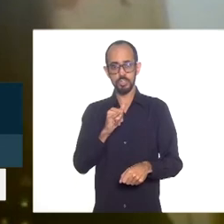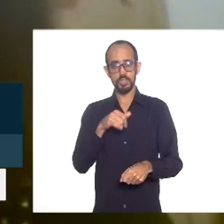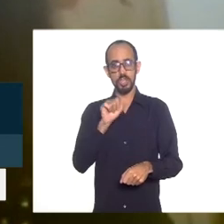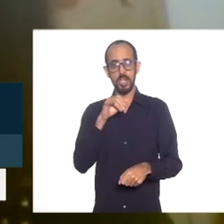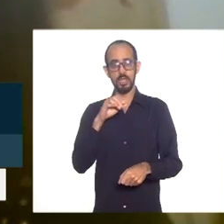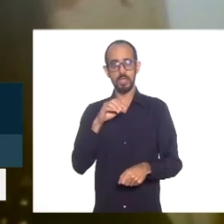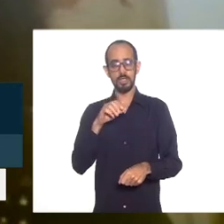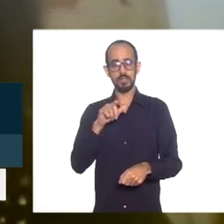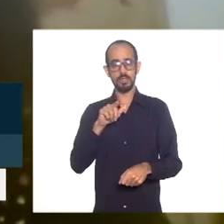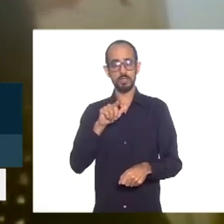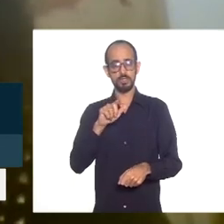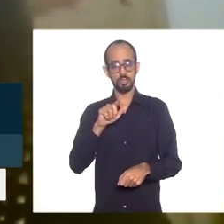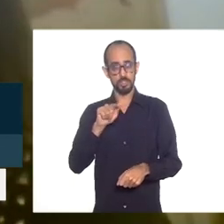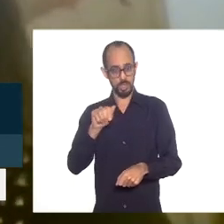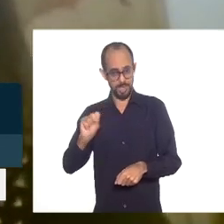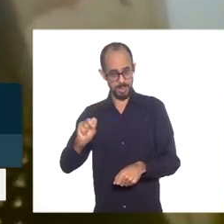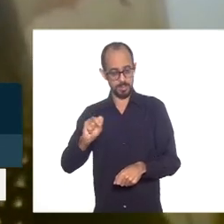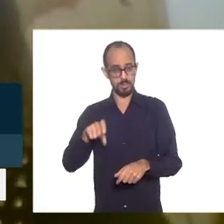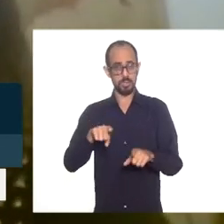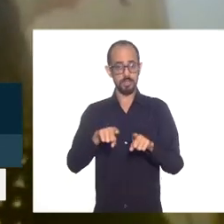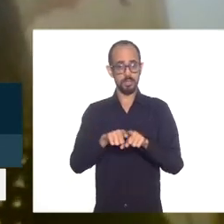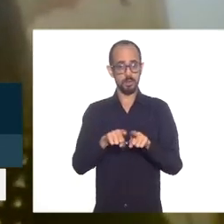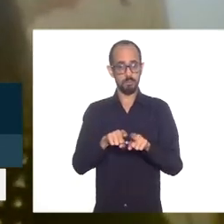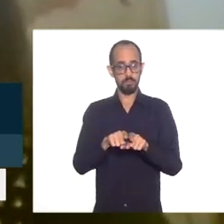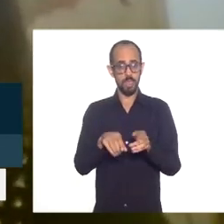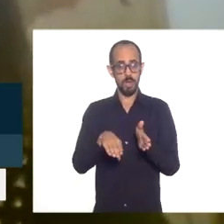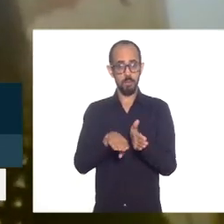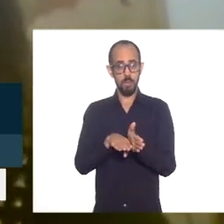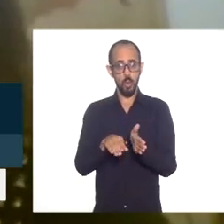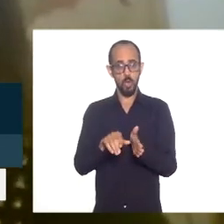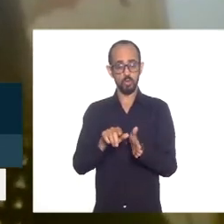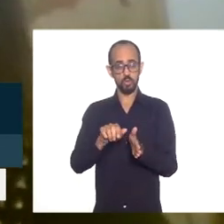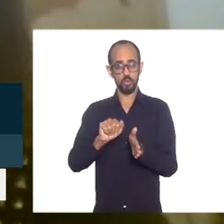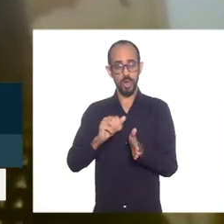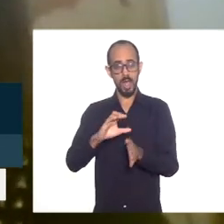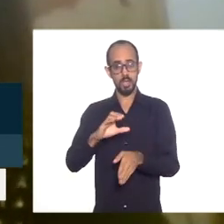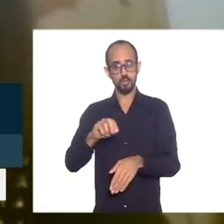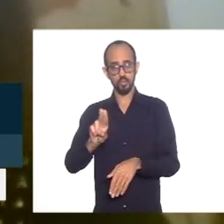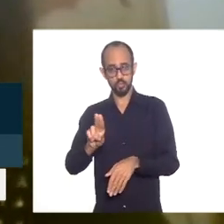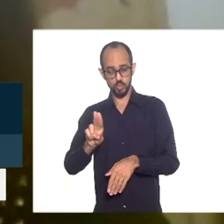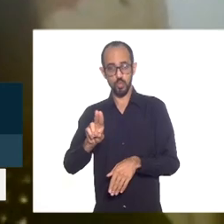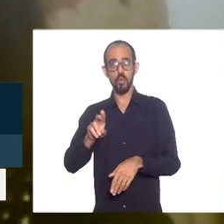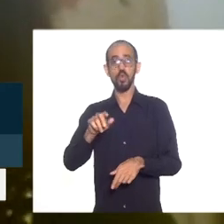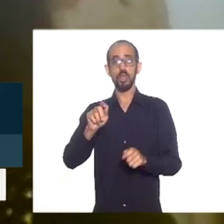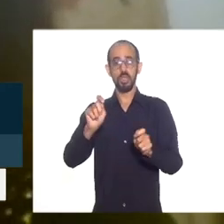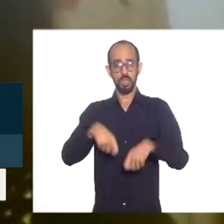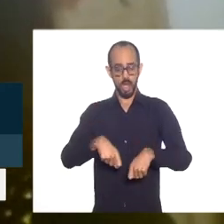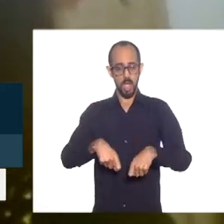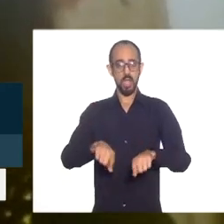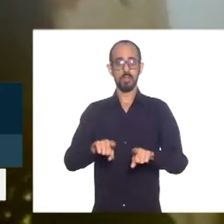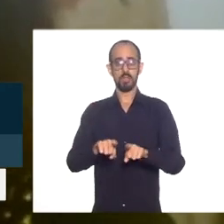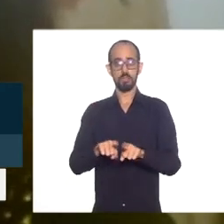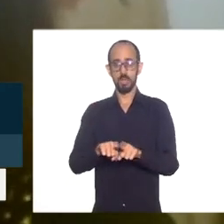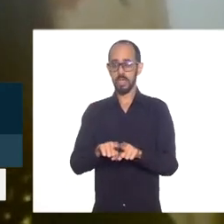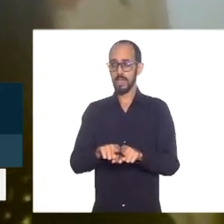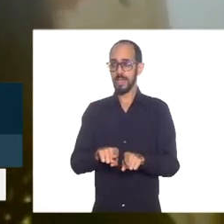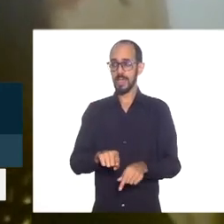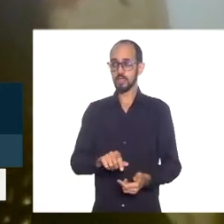de consumo de gás, o Porto do Açu se apresenta como essa possibilidade.